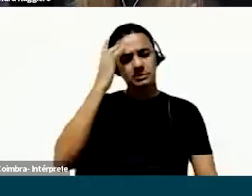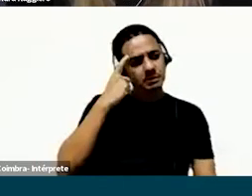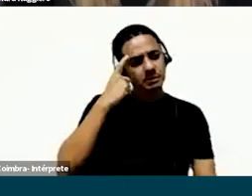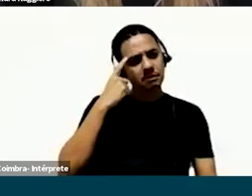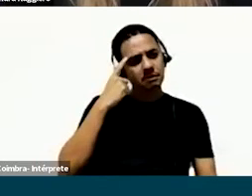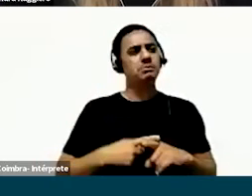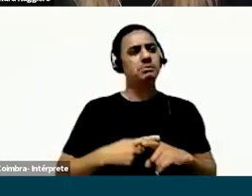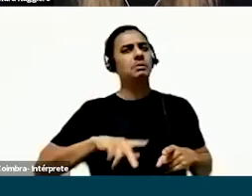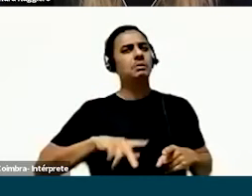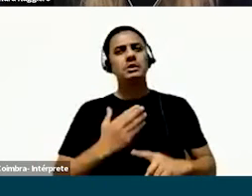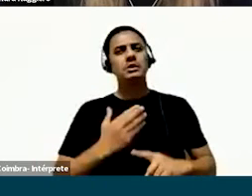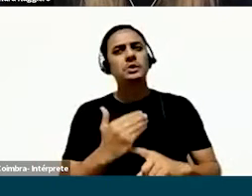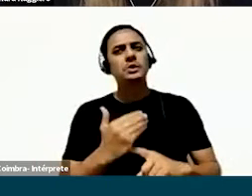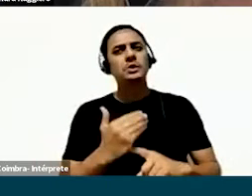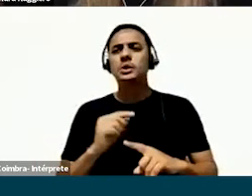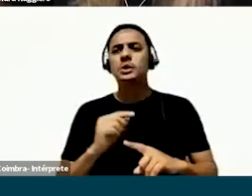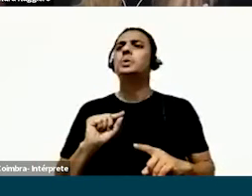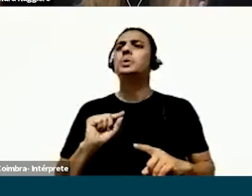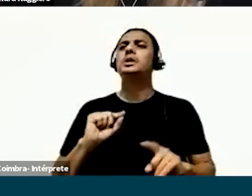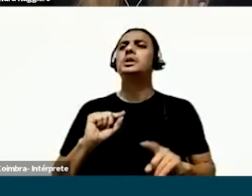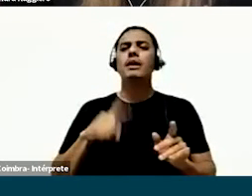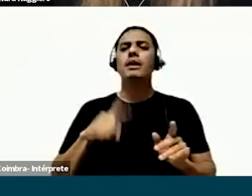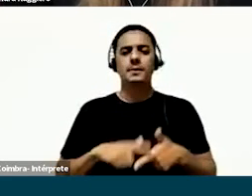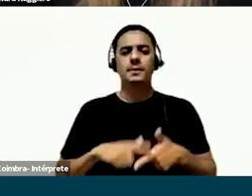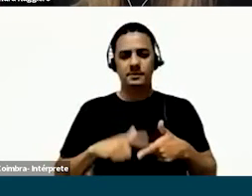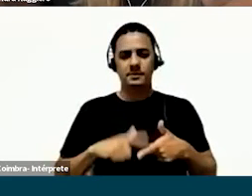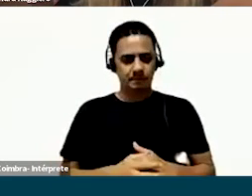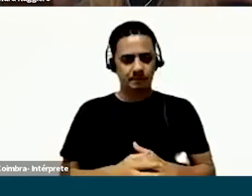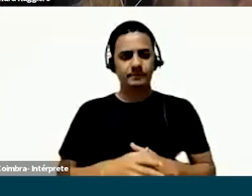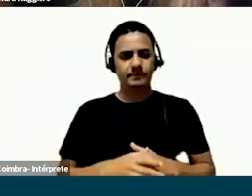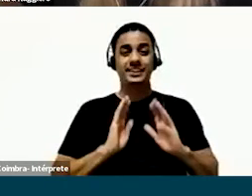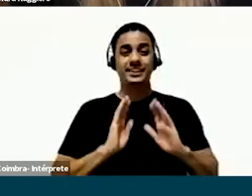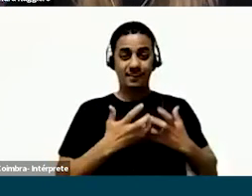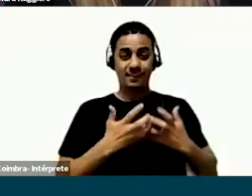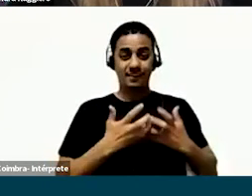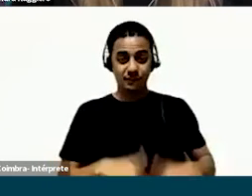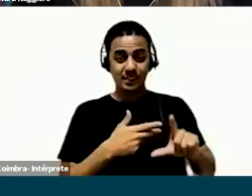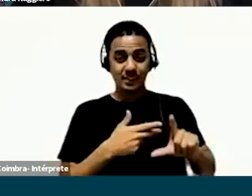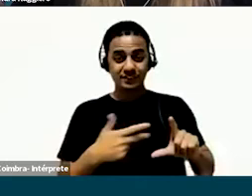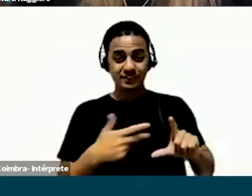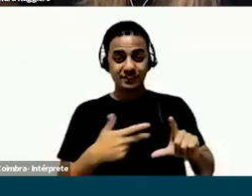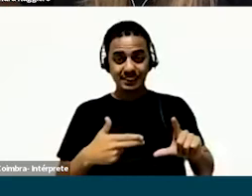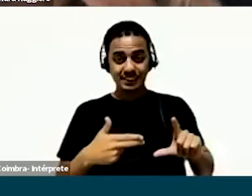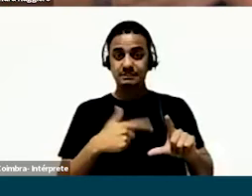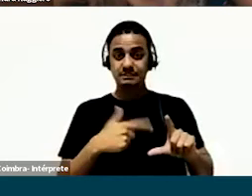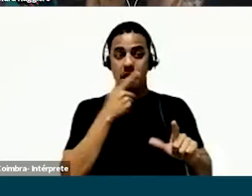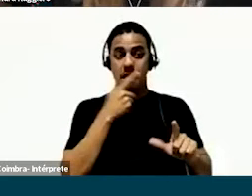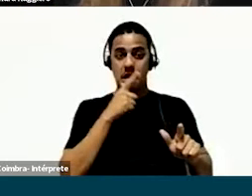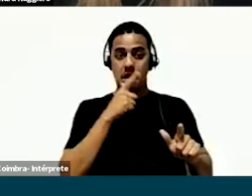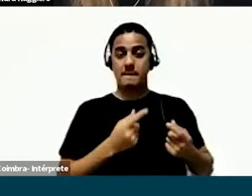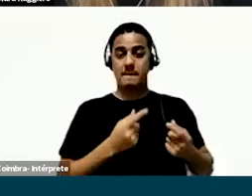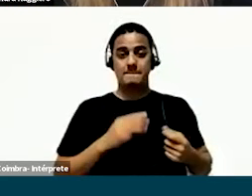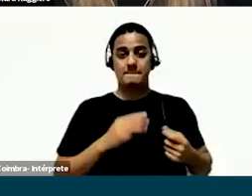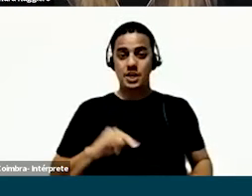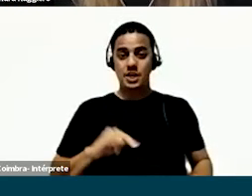como assim não é a tecnologia? O que é, então? Certo? Funcionou lá para a Netflix, eles